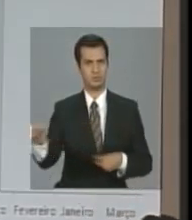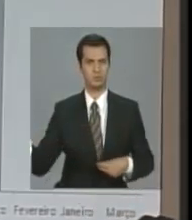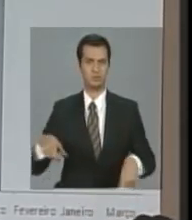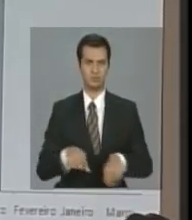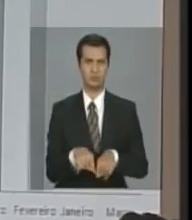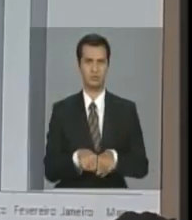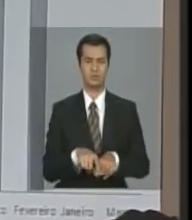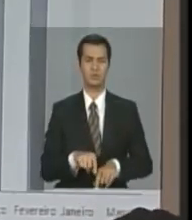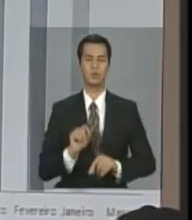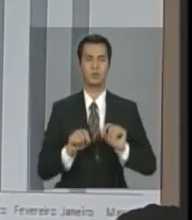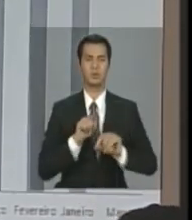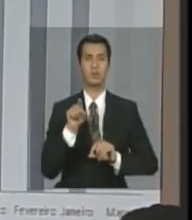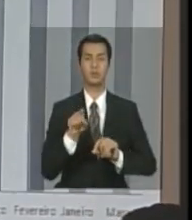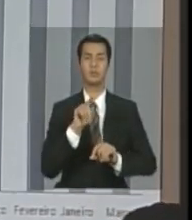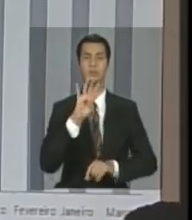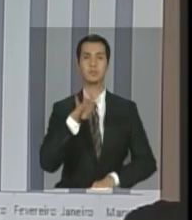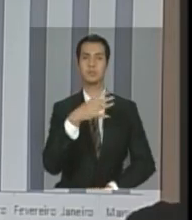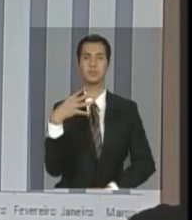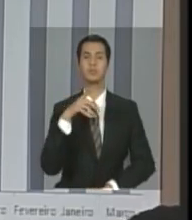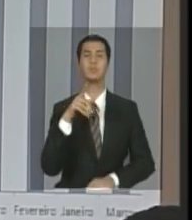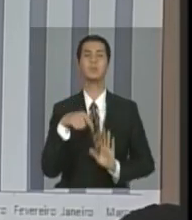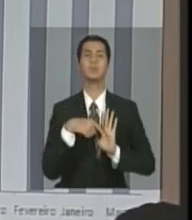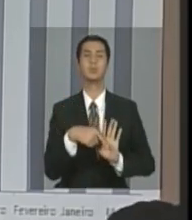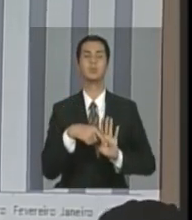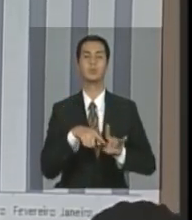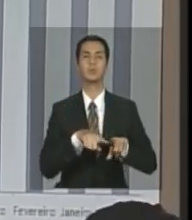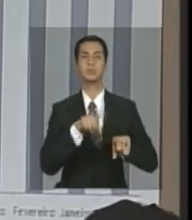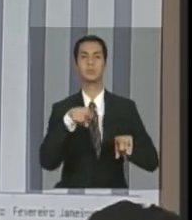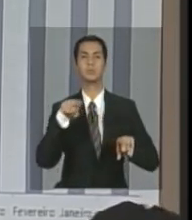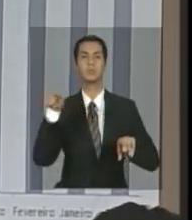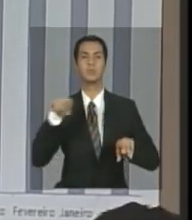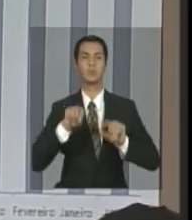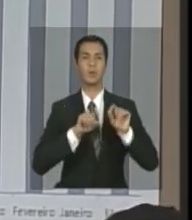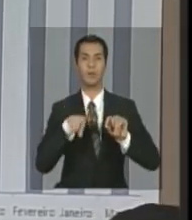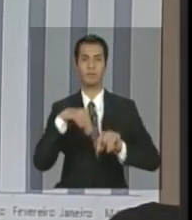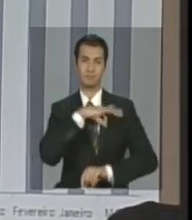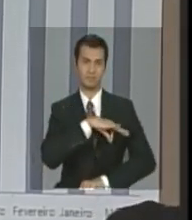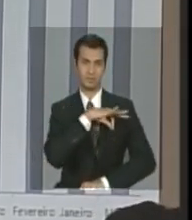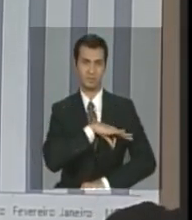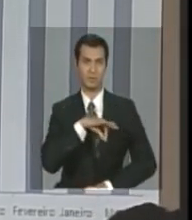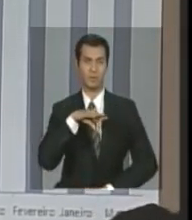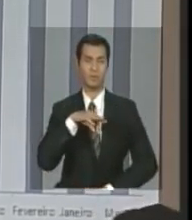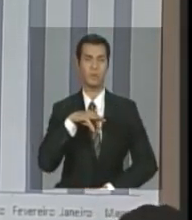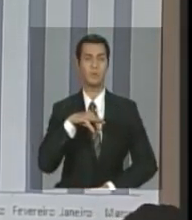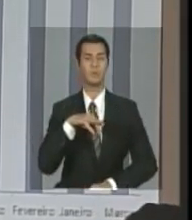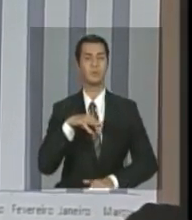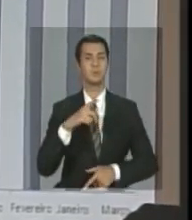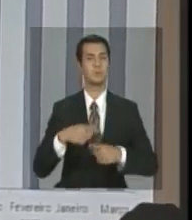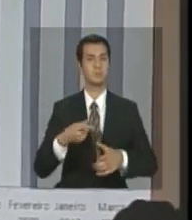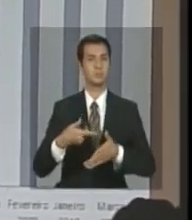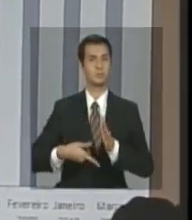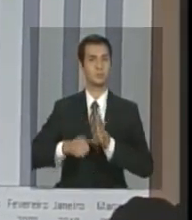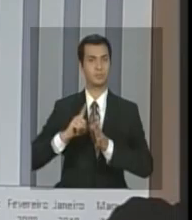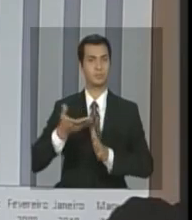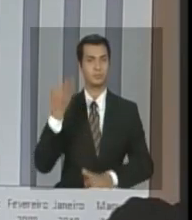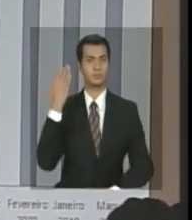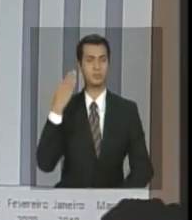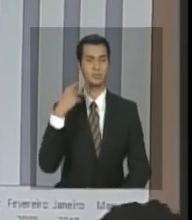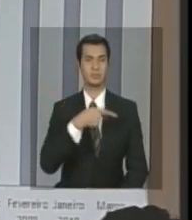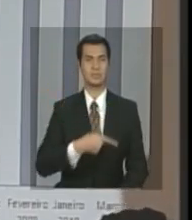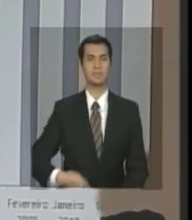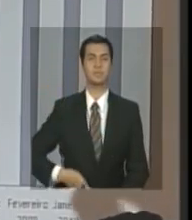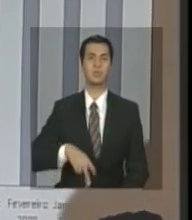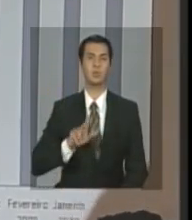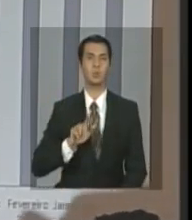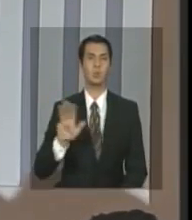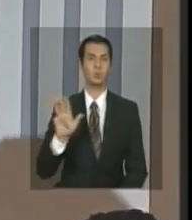política de valorização do salário mínimo, que é uma das políticas mais importantes do governo do presidente Lula e que nós